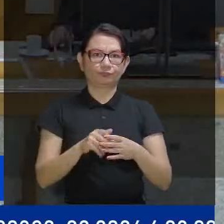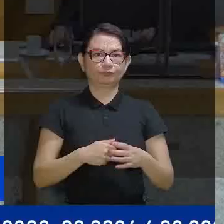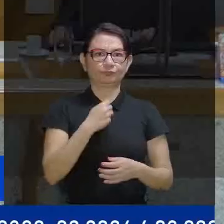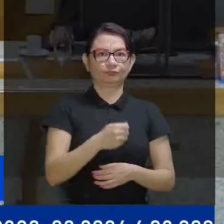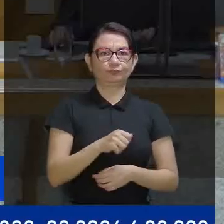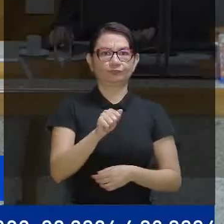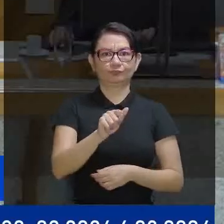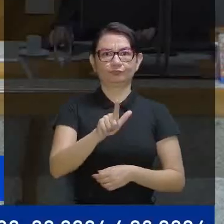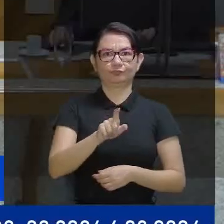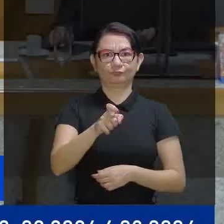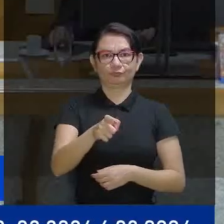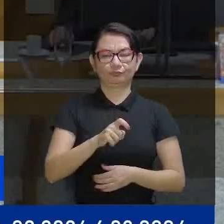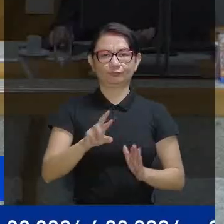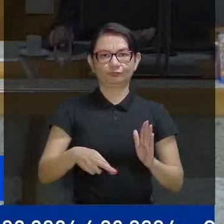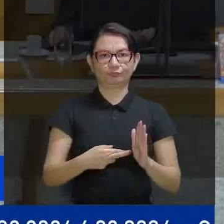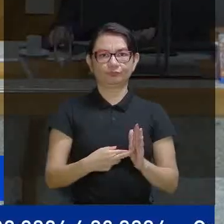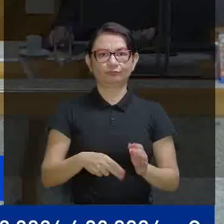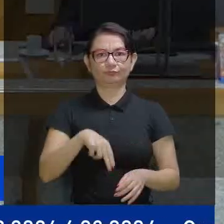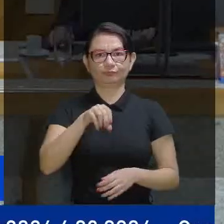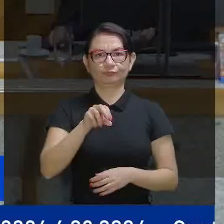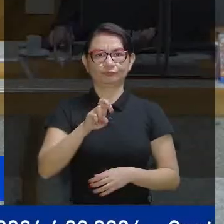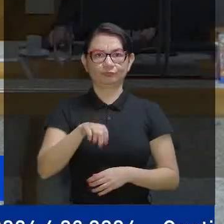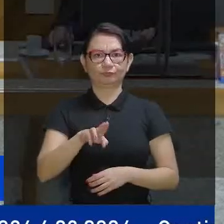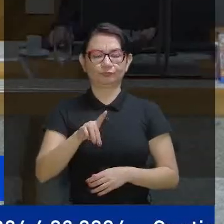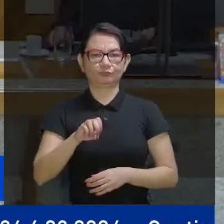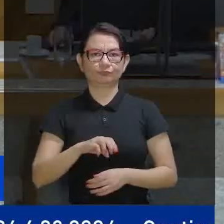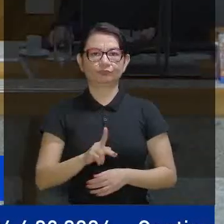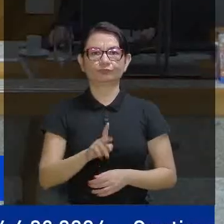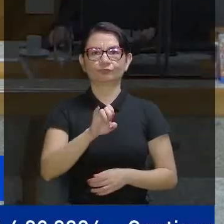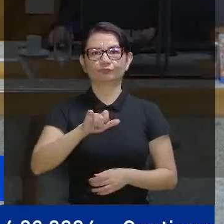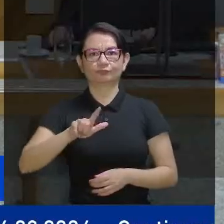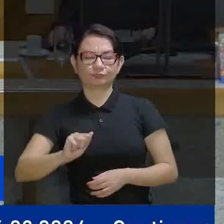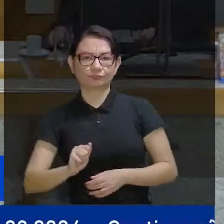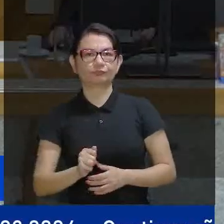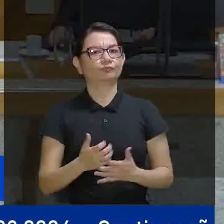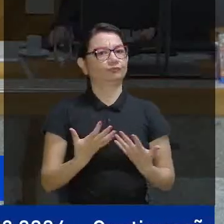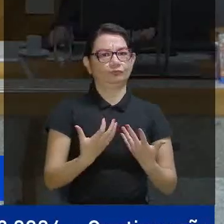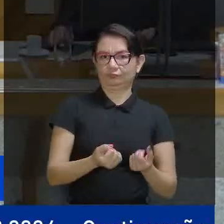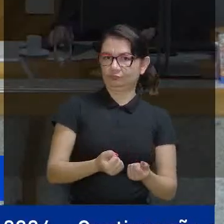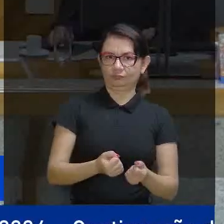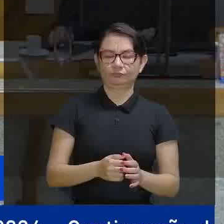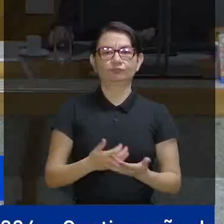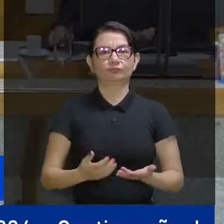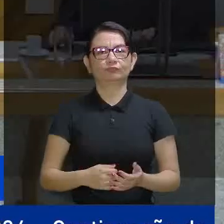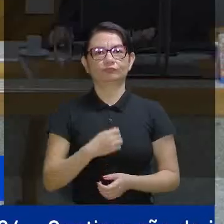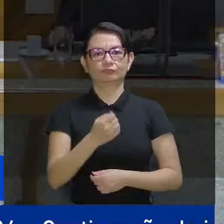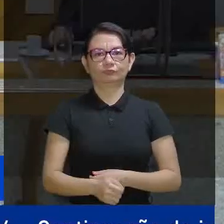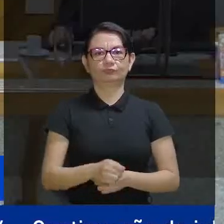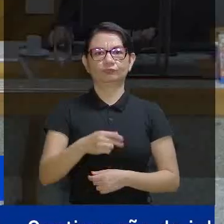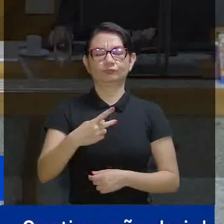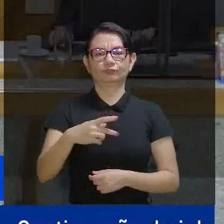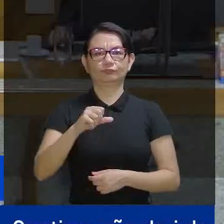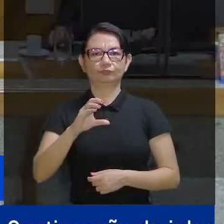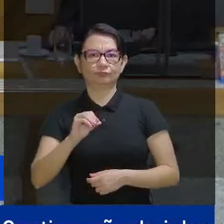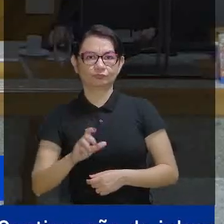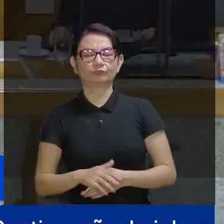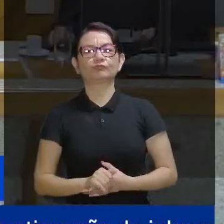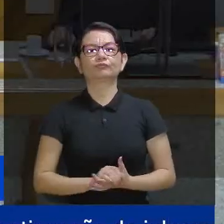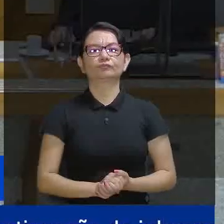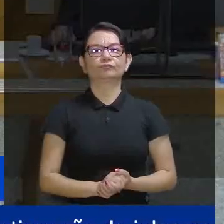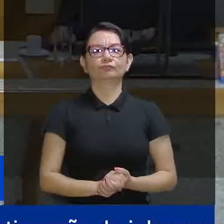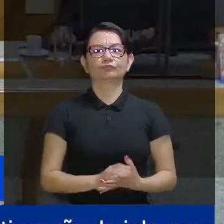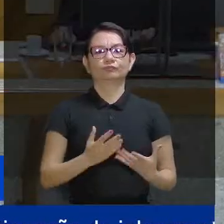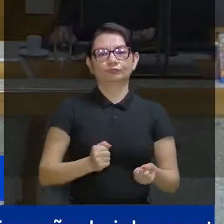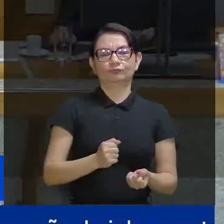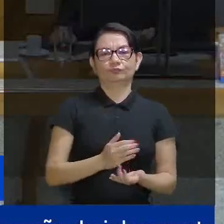juízes Alex Lamy, relator, Normande Souza e Kelly Zig, rejeitando-os, do voto da juíza Paola, acolhendo-os com efeitos